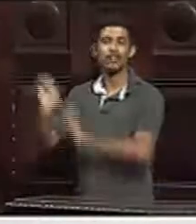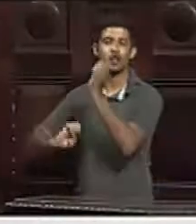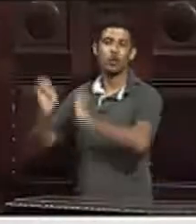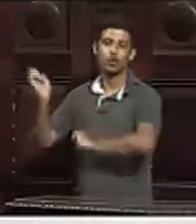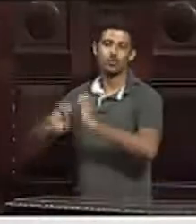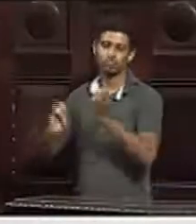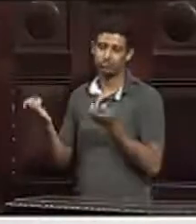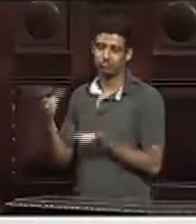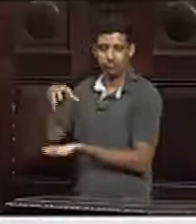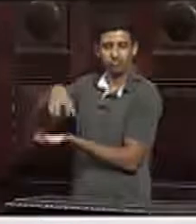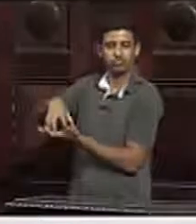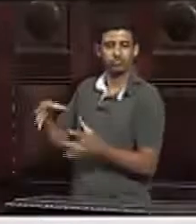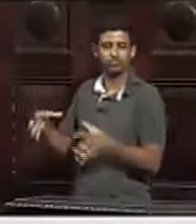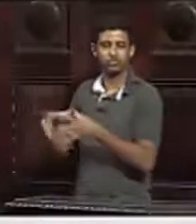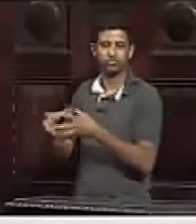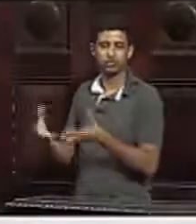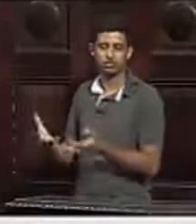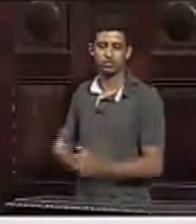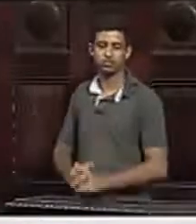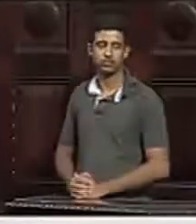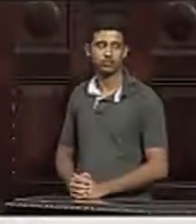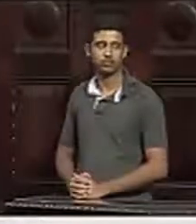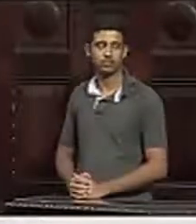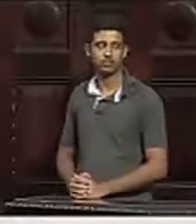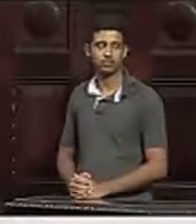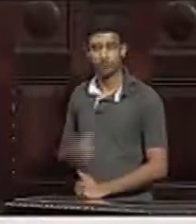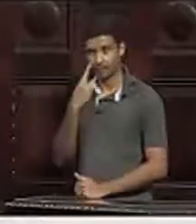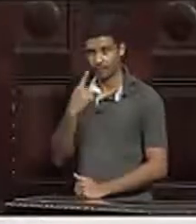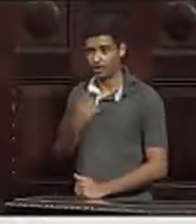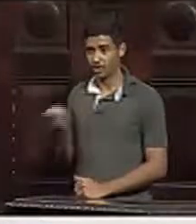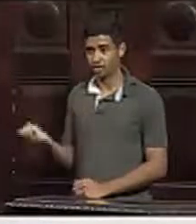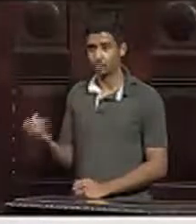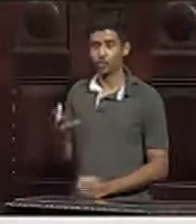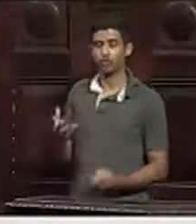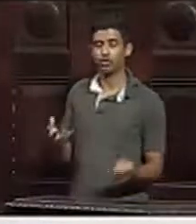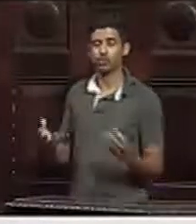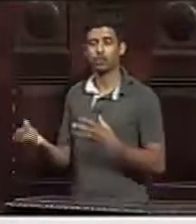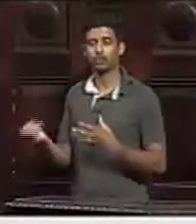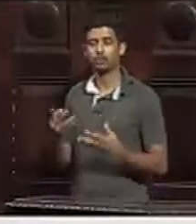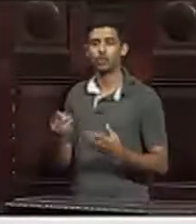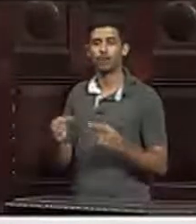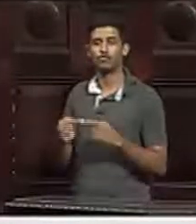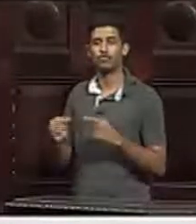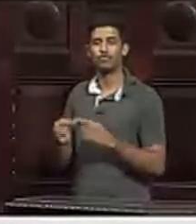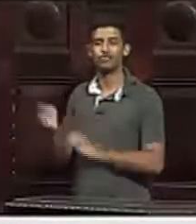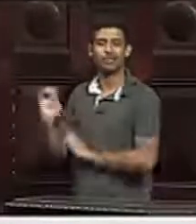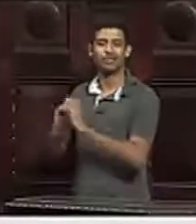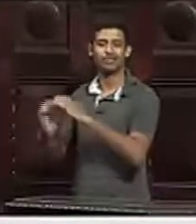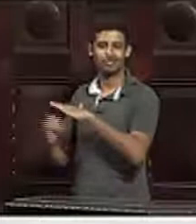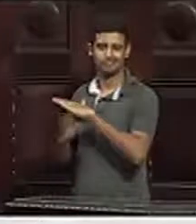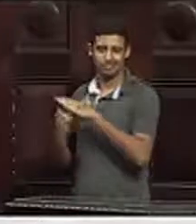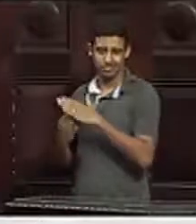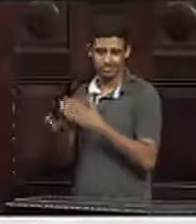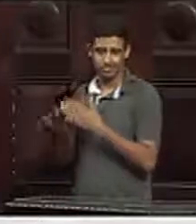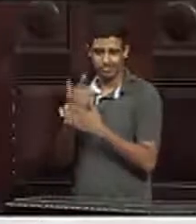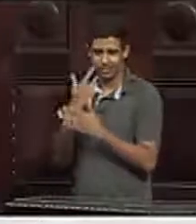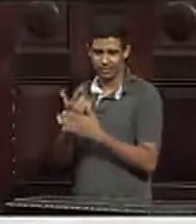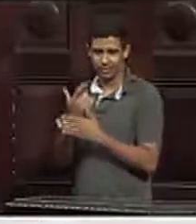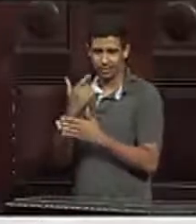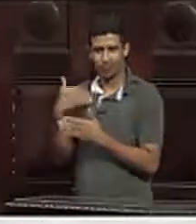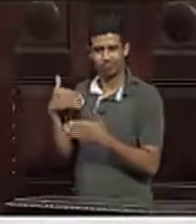parlamento, que os novos modelos de gestão industrial aproximaram os